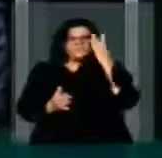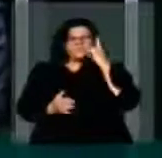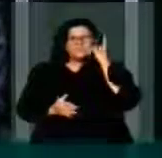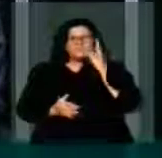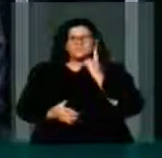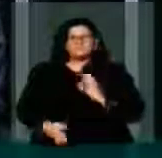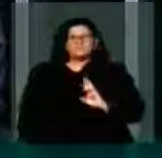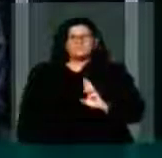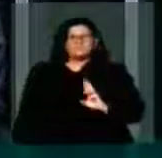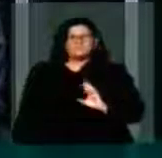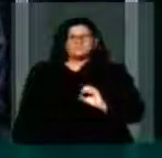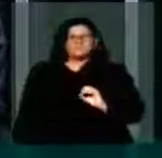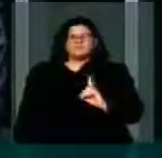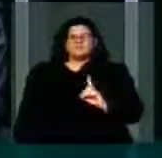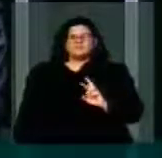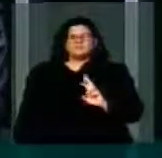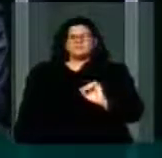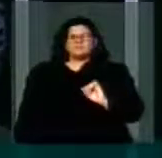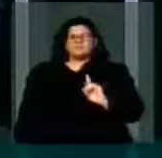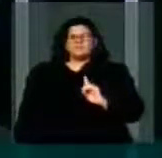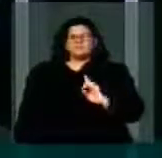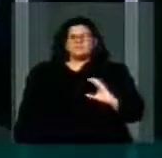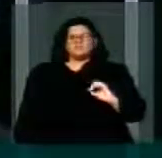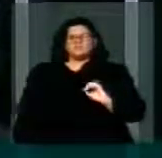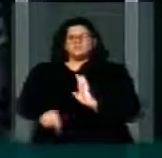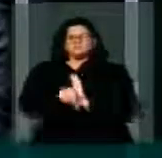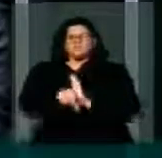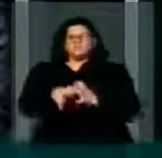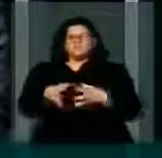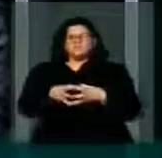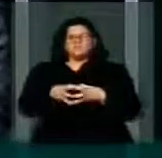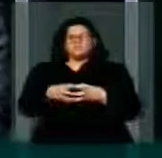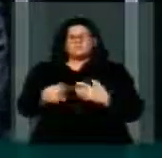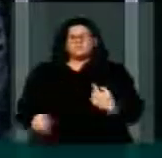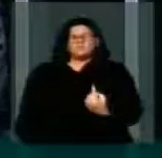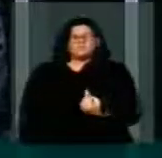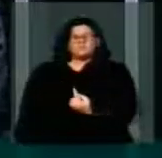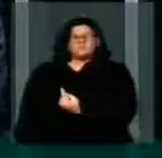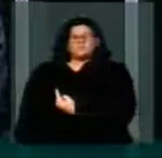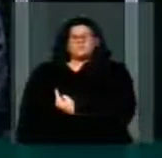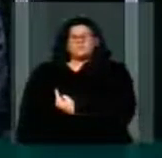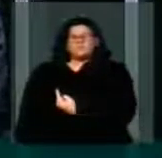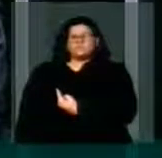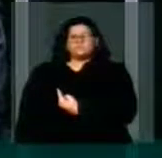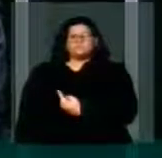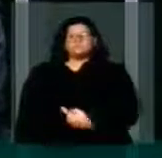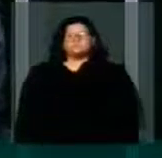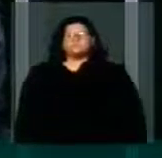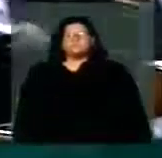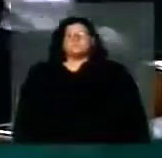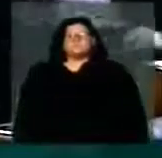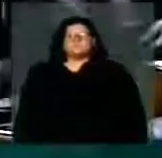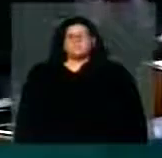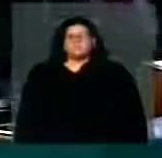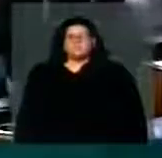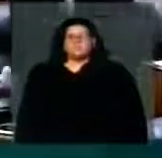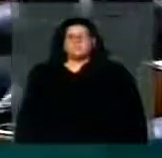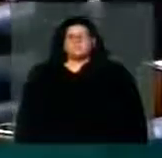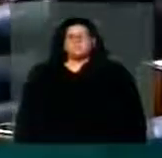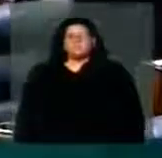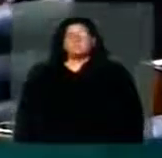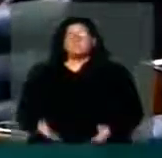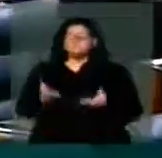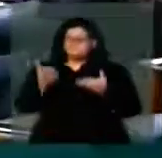nobre deputado Rodrigo, membro da nossa bancada, deputado Luiz Lauro de Campinas está aí também, e